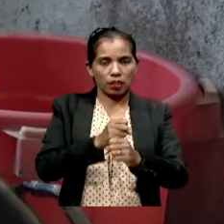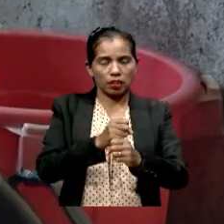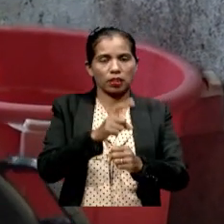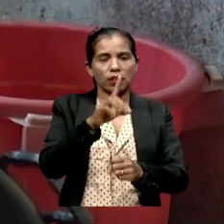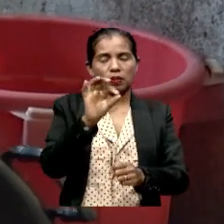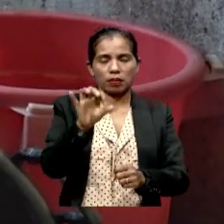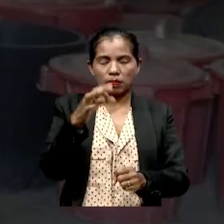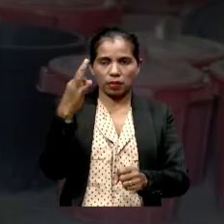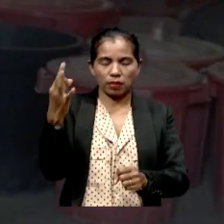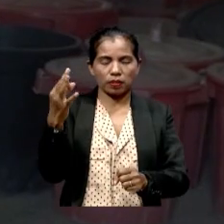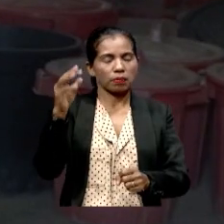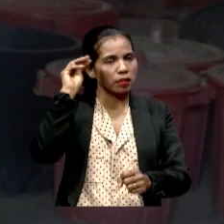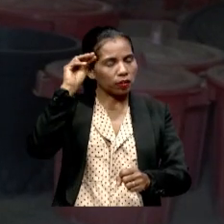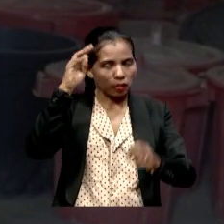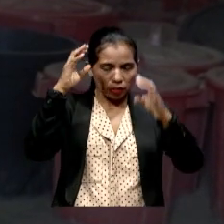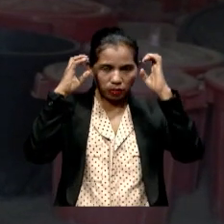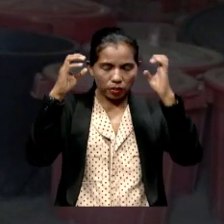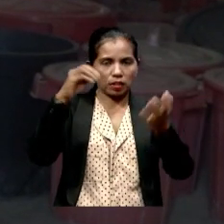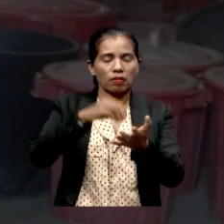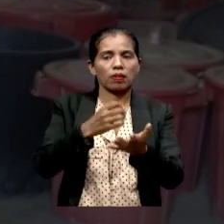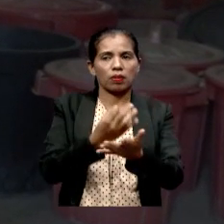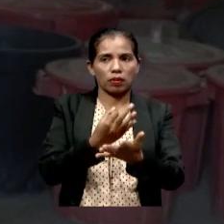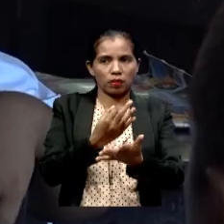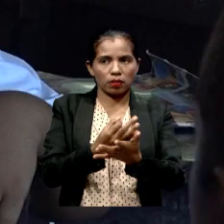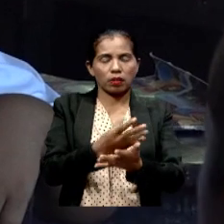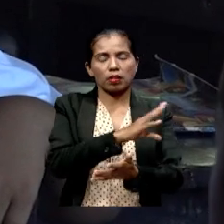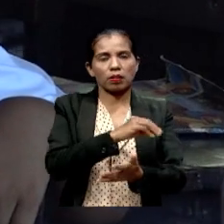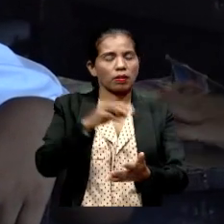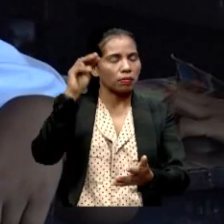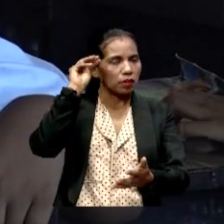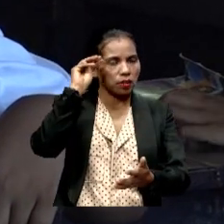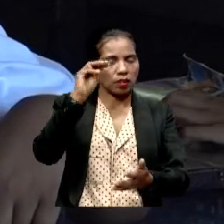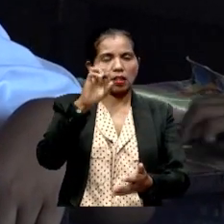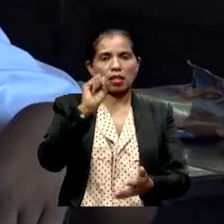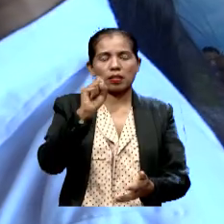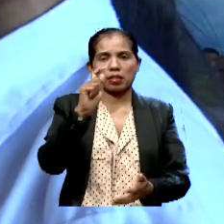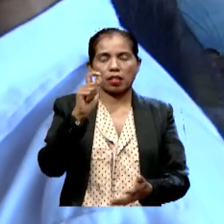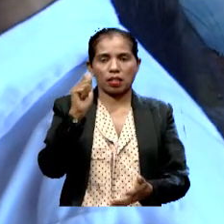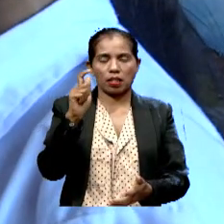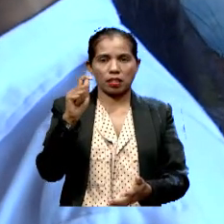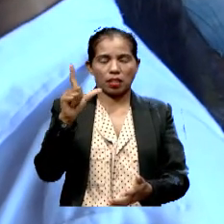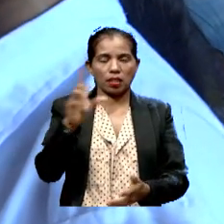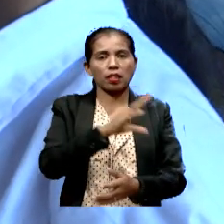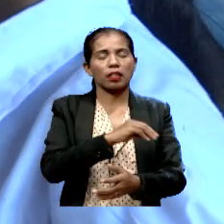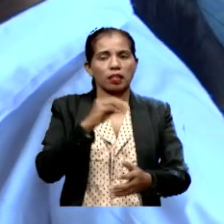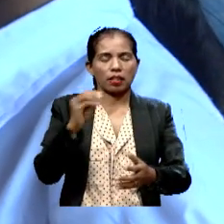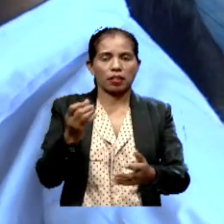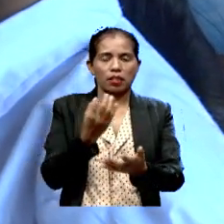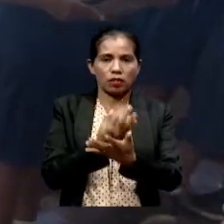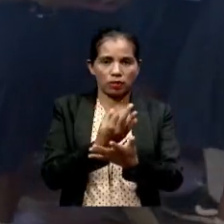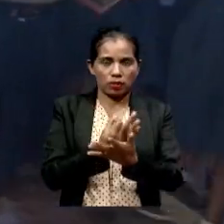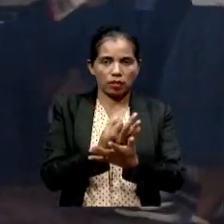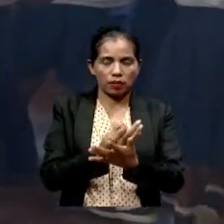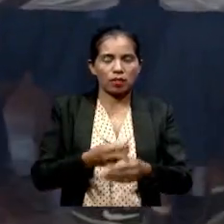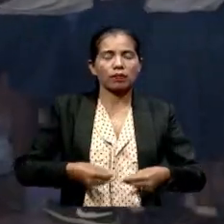Educação concentra fali Orsamento Merenda Escolar ba Ministério Estatal. Mebe durante orçamento merenda escolar ne concentra ba